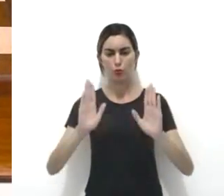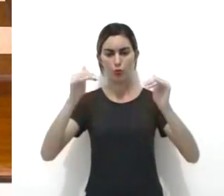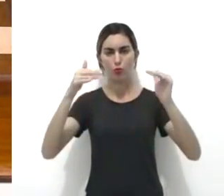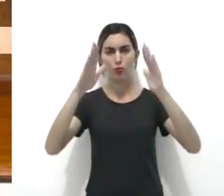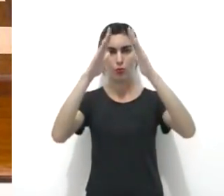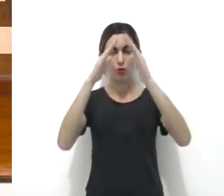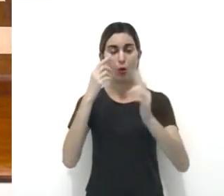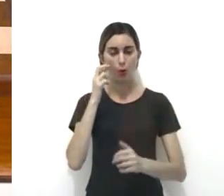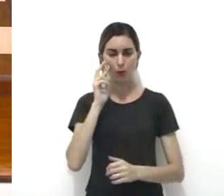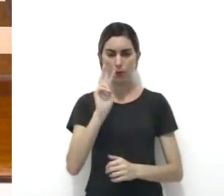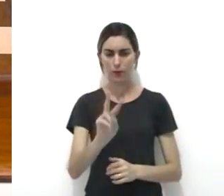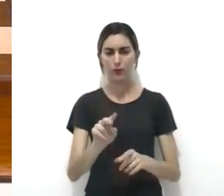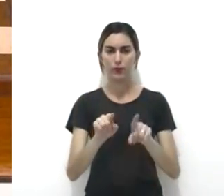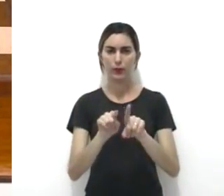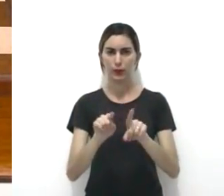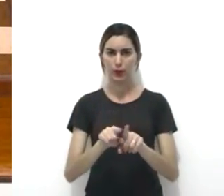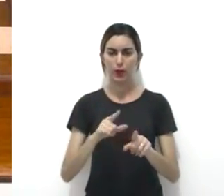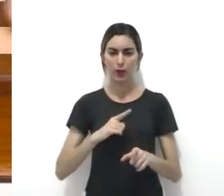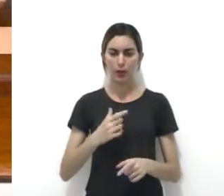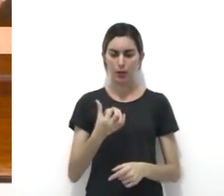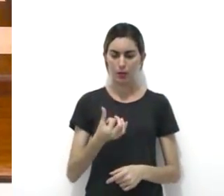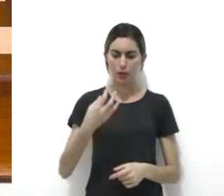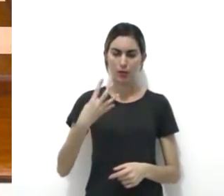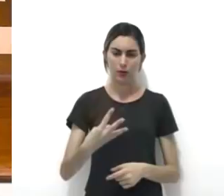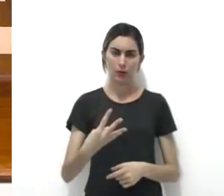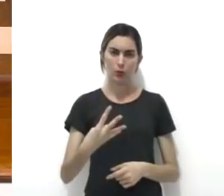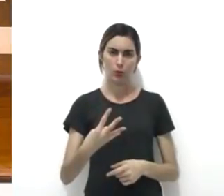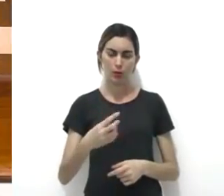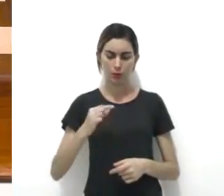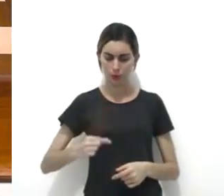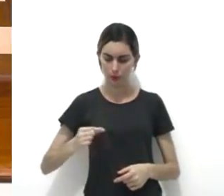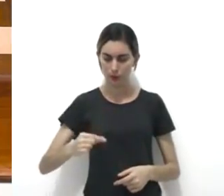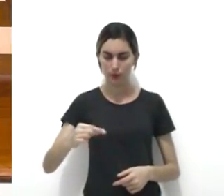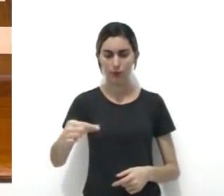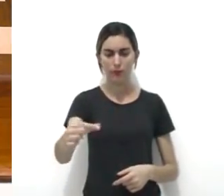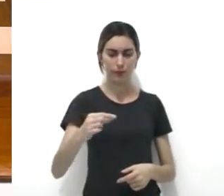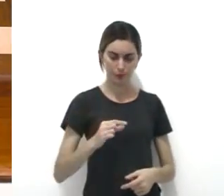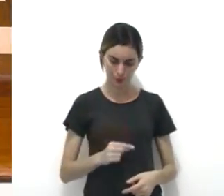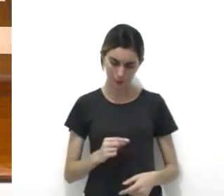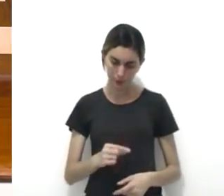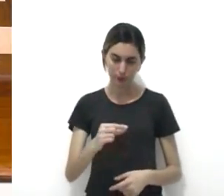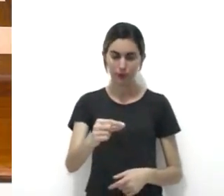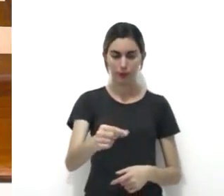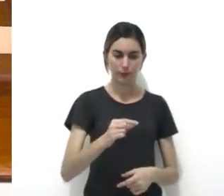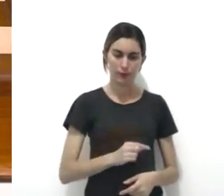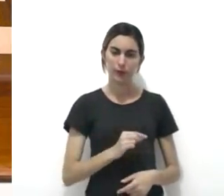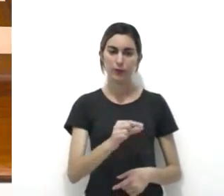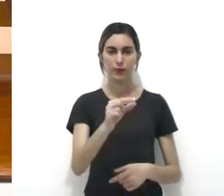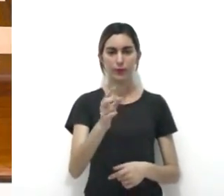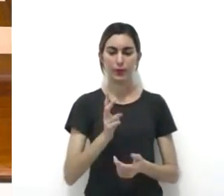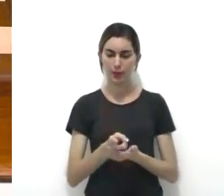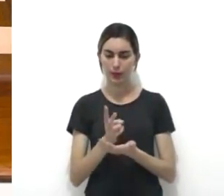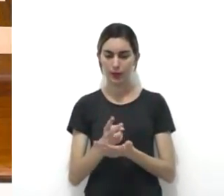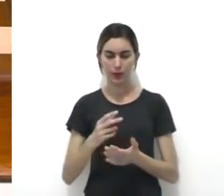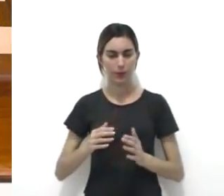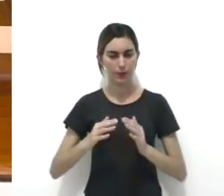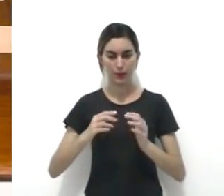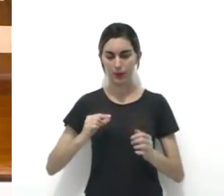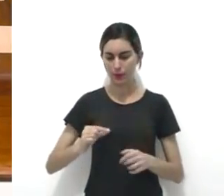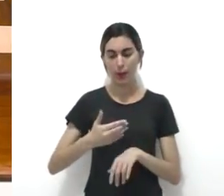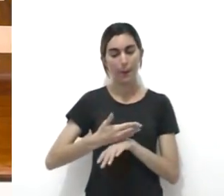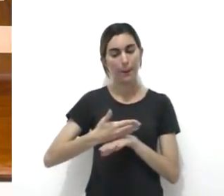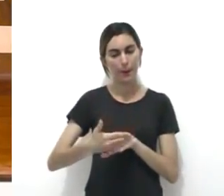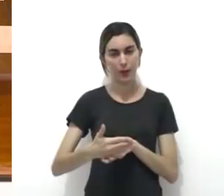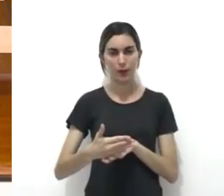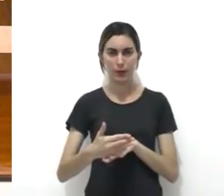castelo. Observem também que tem os 64 quadradinhos, as 64 casas, e sempre a casinha branca